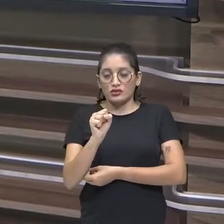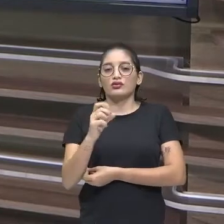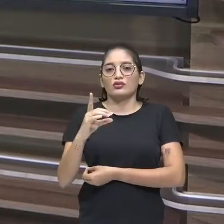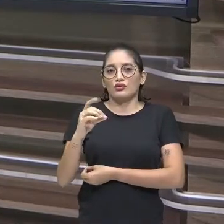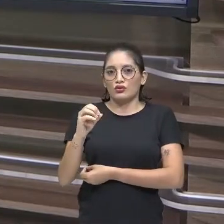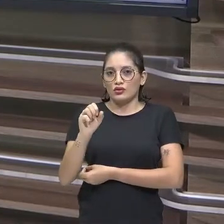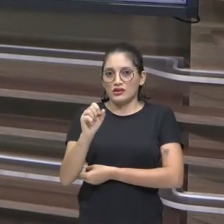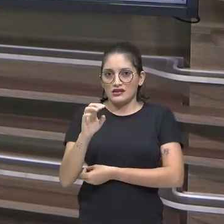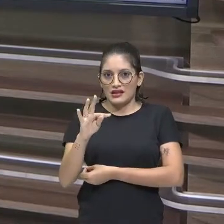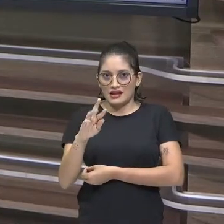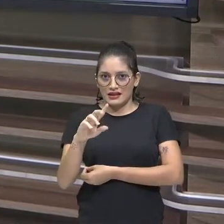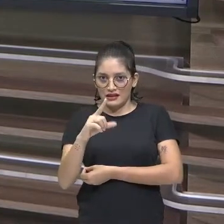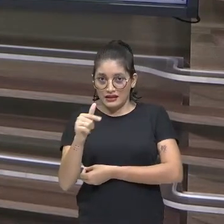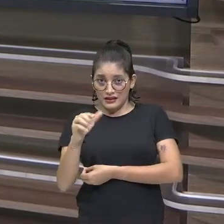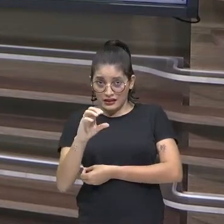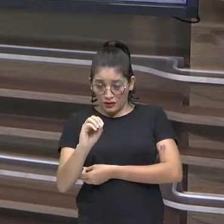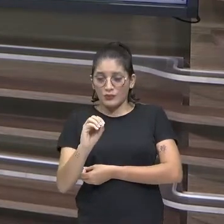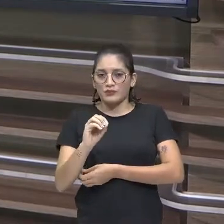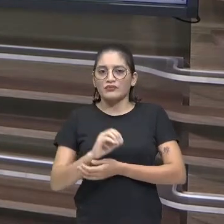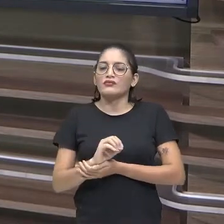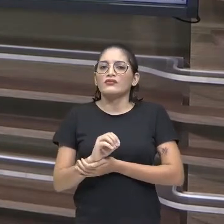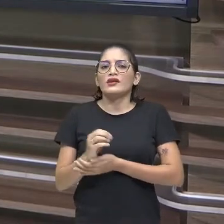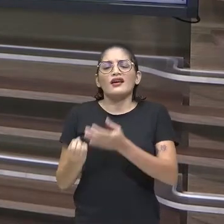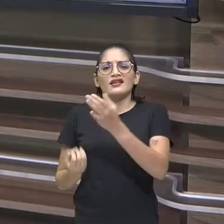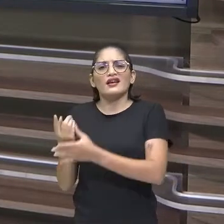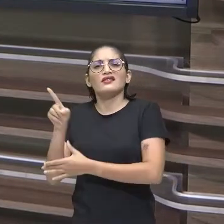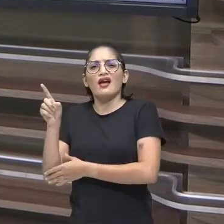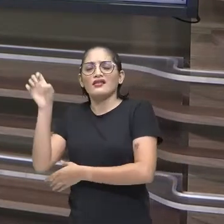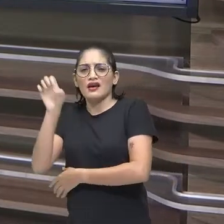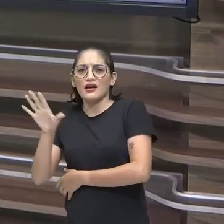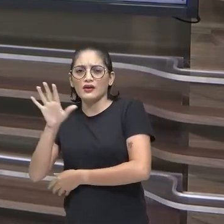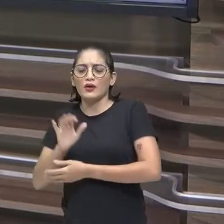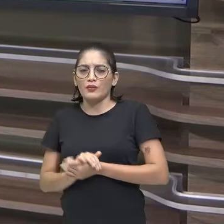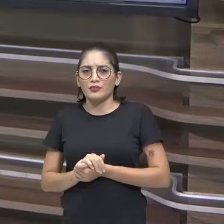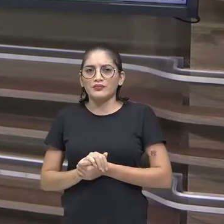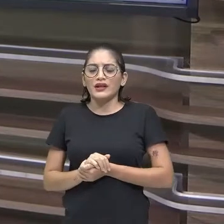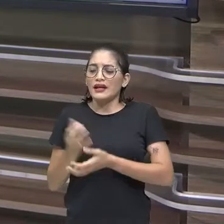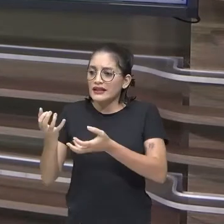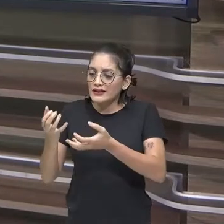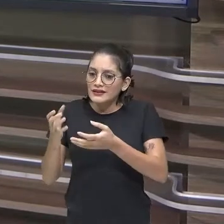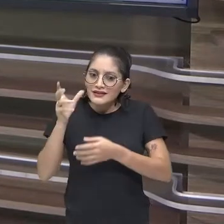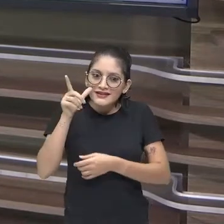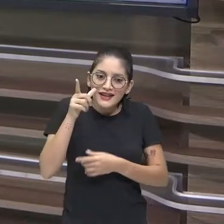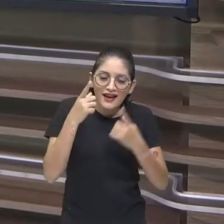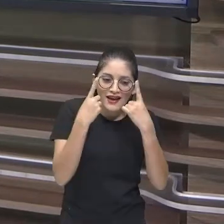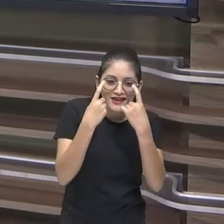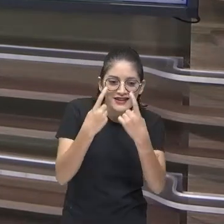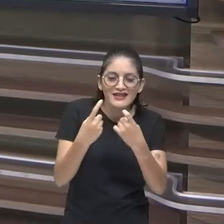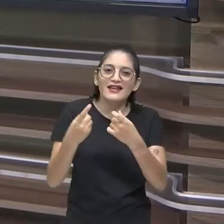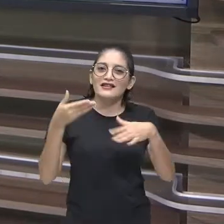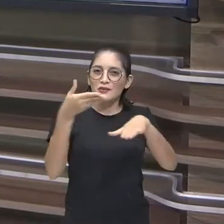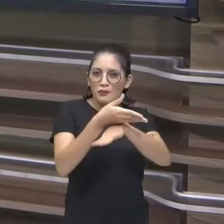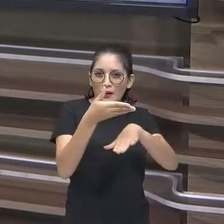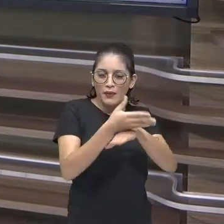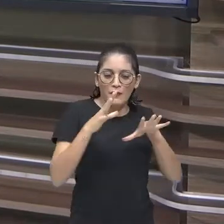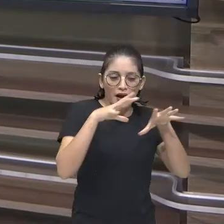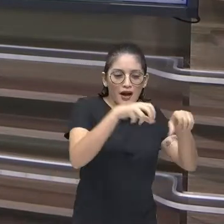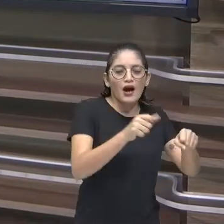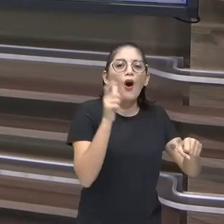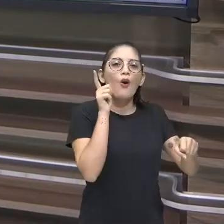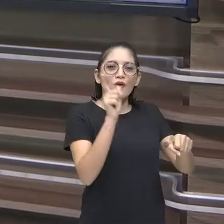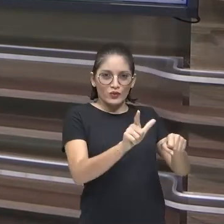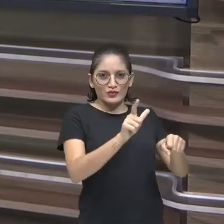Europa. Então é por isso, basicamente, que os portugueses viram a necessidade de povoar essa região para garantir a sua